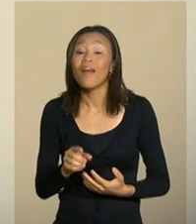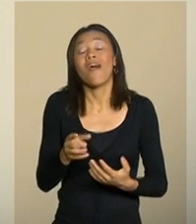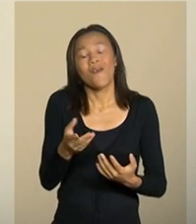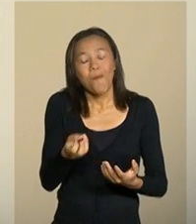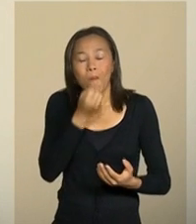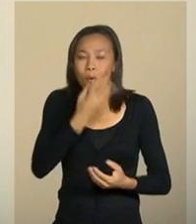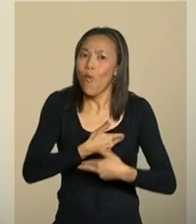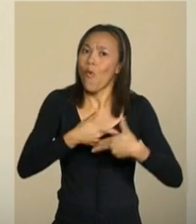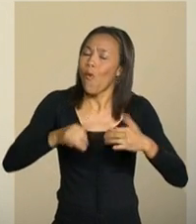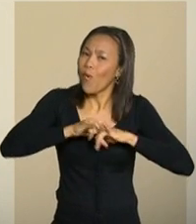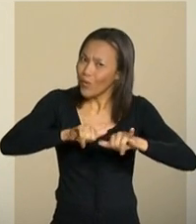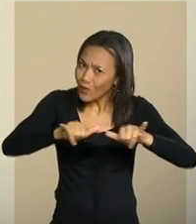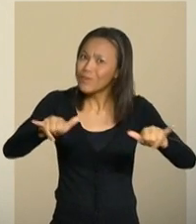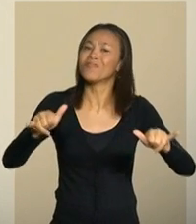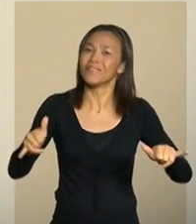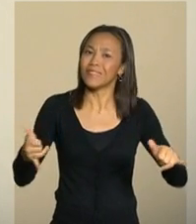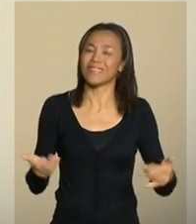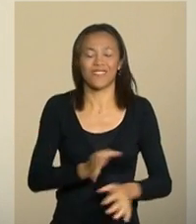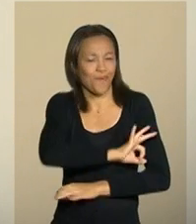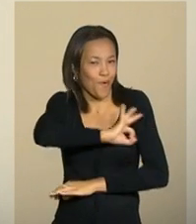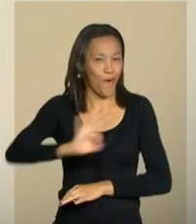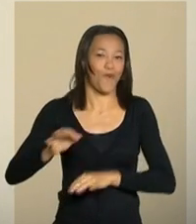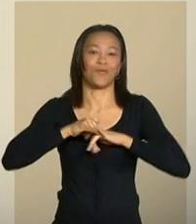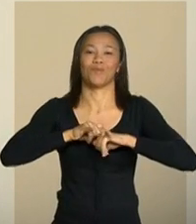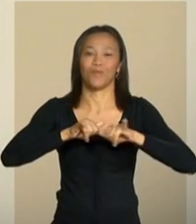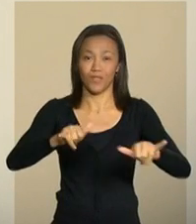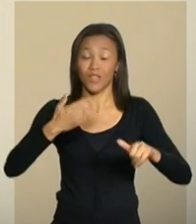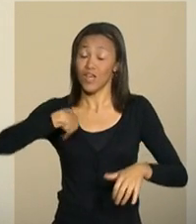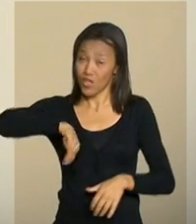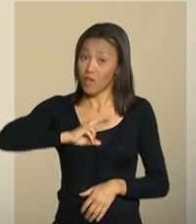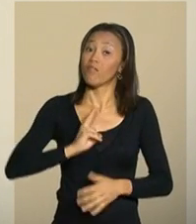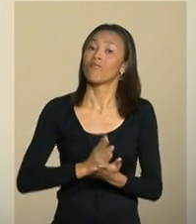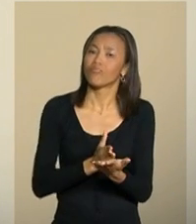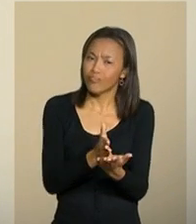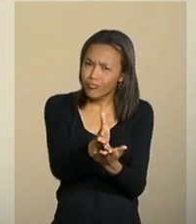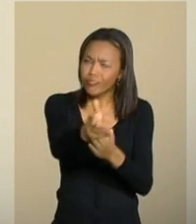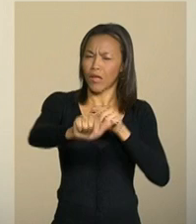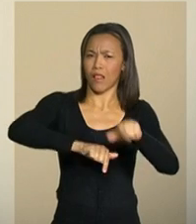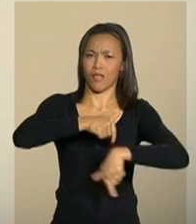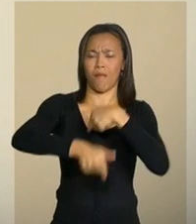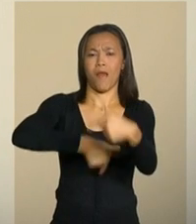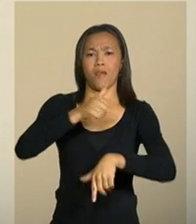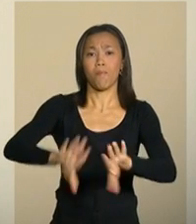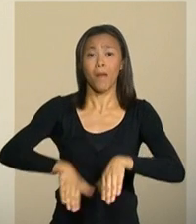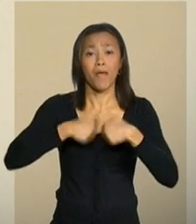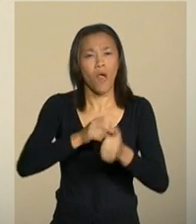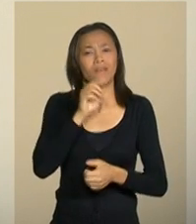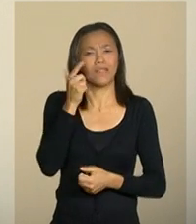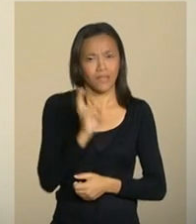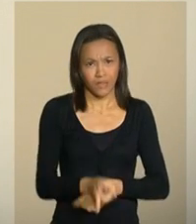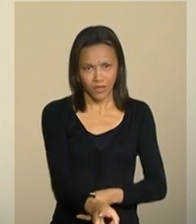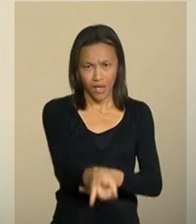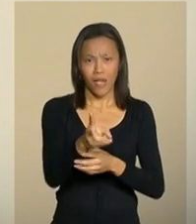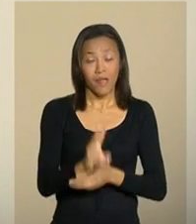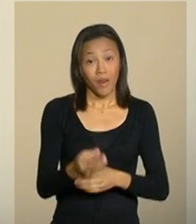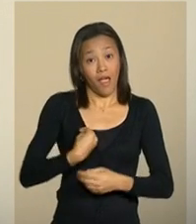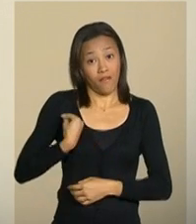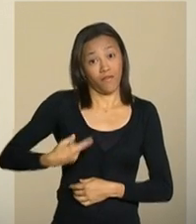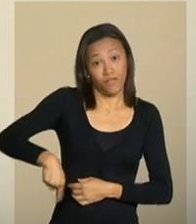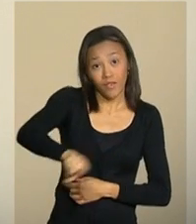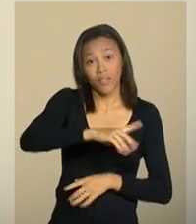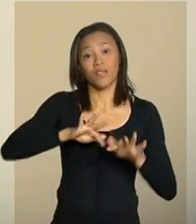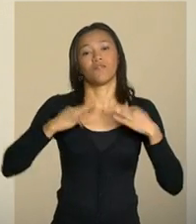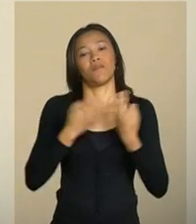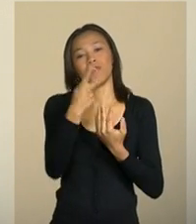boas presidenta as notícias são ótimas e nós vamos continuar trabalhando para melhorar cada vez mais a vida das